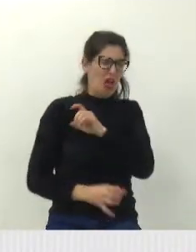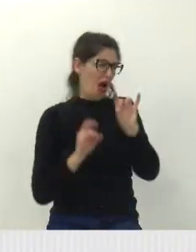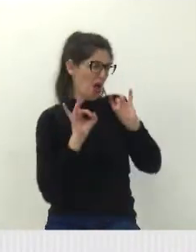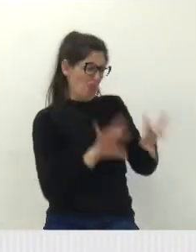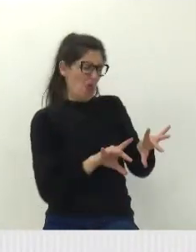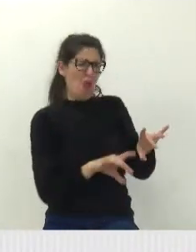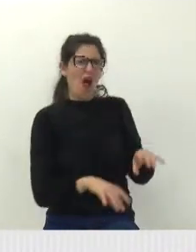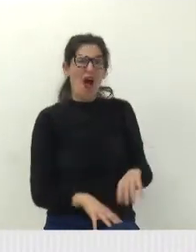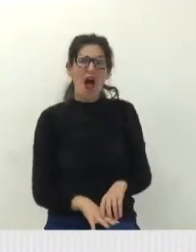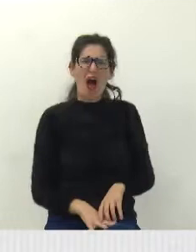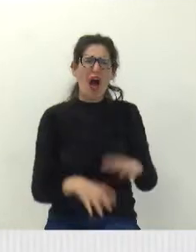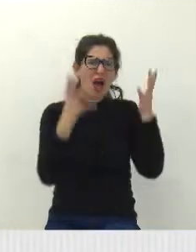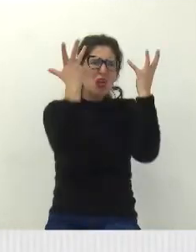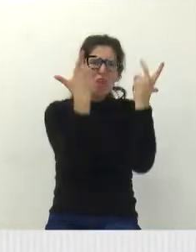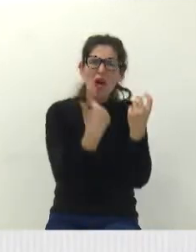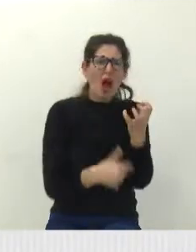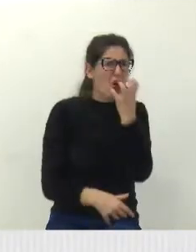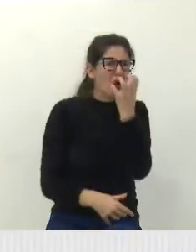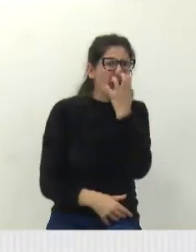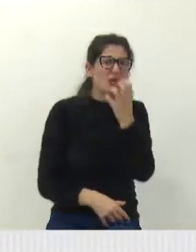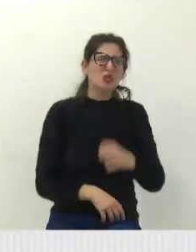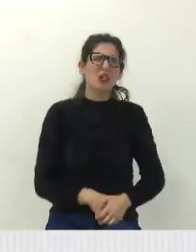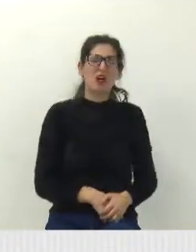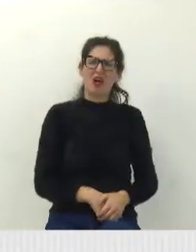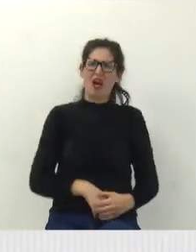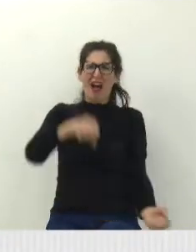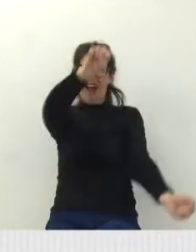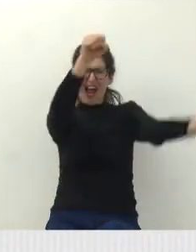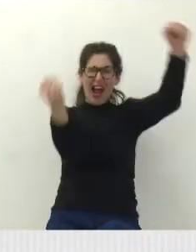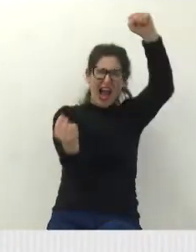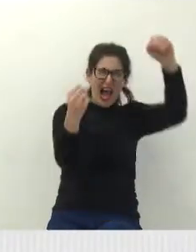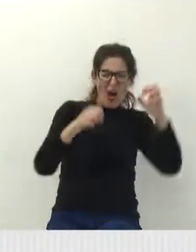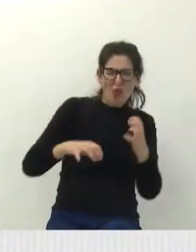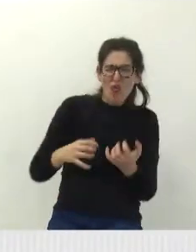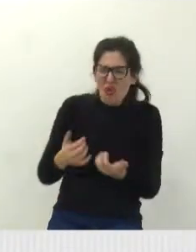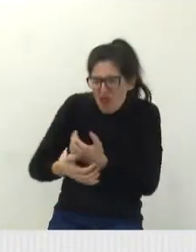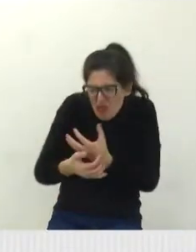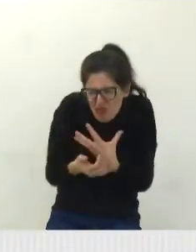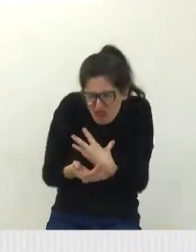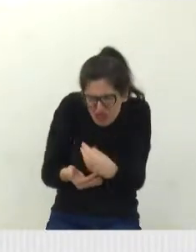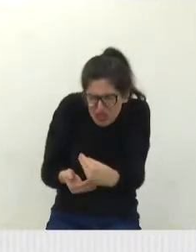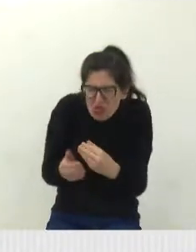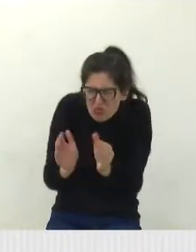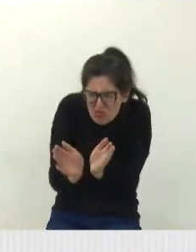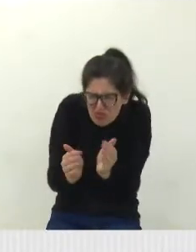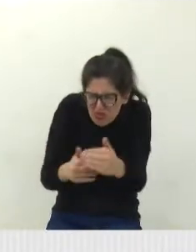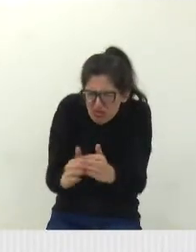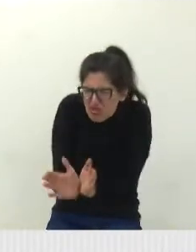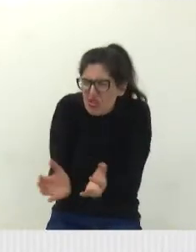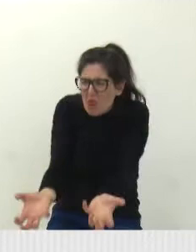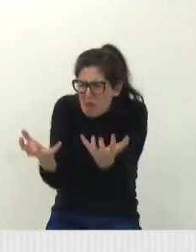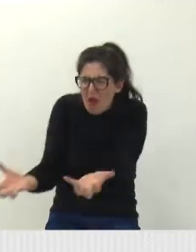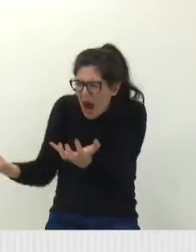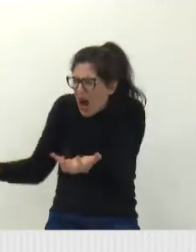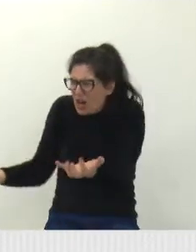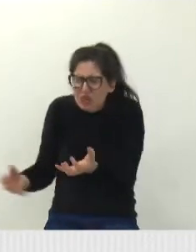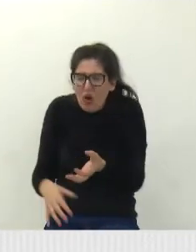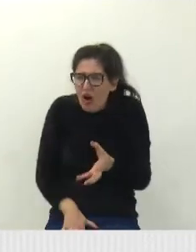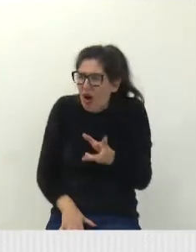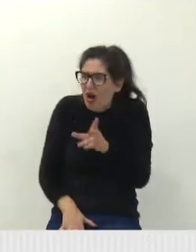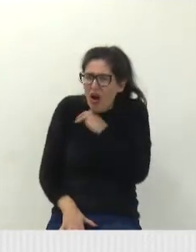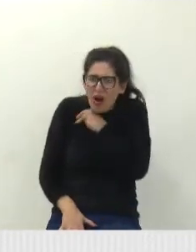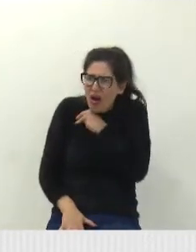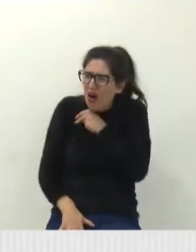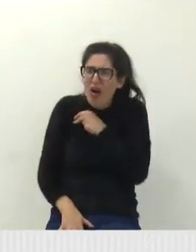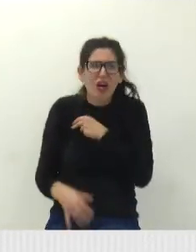animalzinho? Joga para fora do carro, abandona a cadela prenha, abandona filhote no tempo, no meio do mato. Então realmente é por isso que eu falo, né,